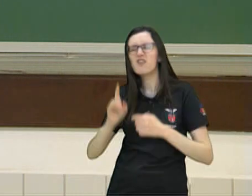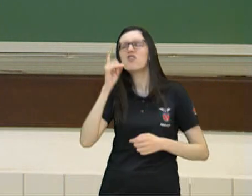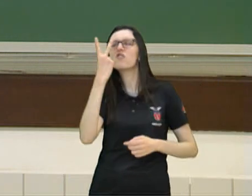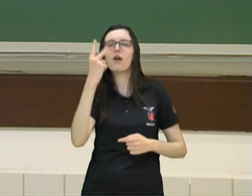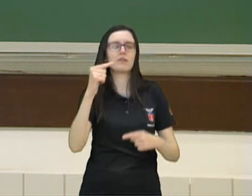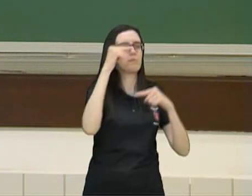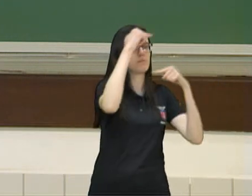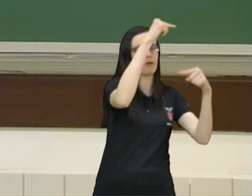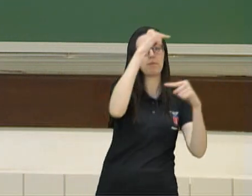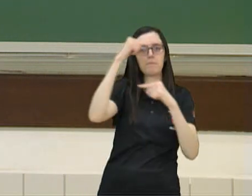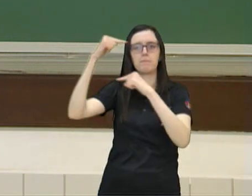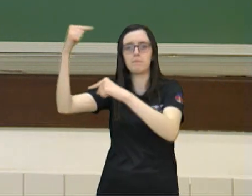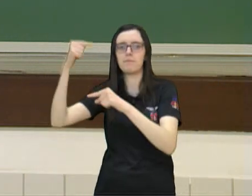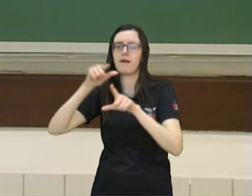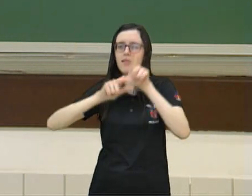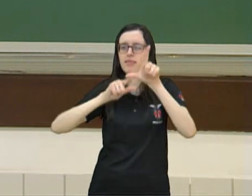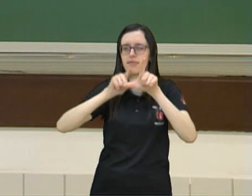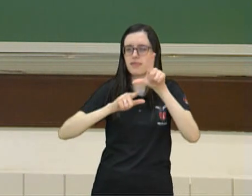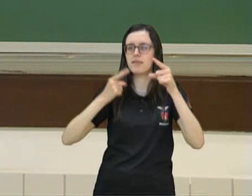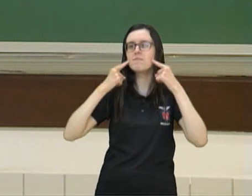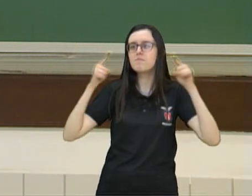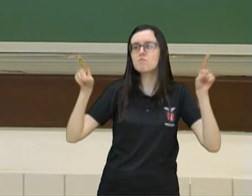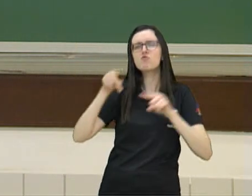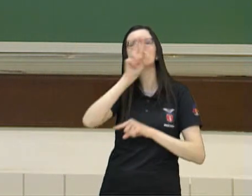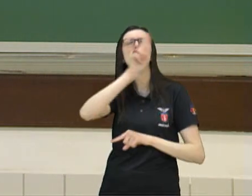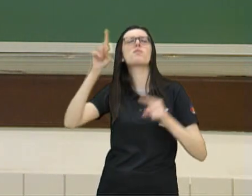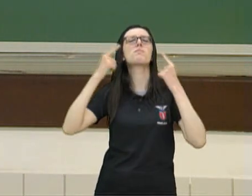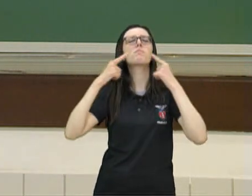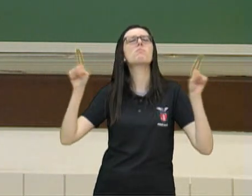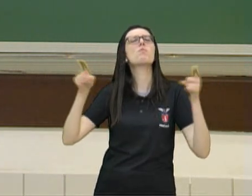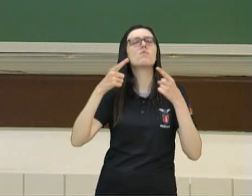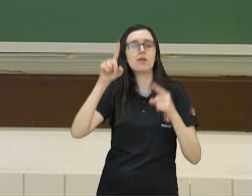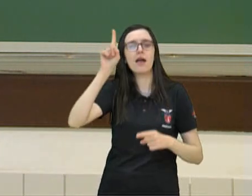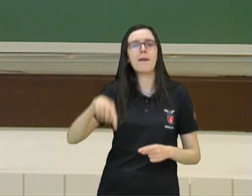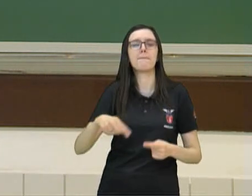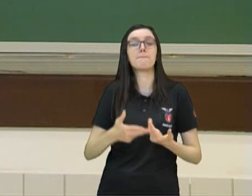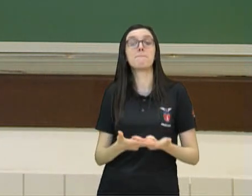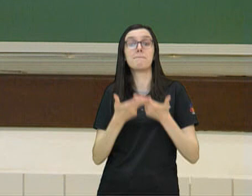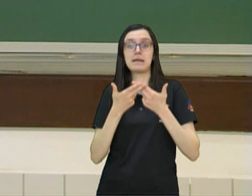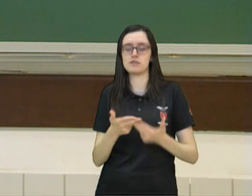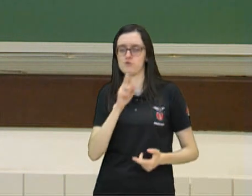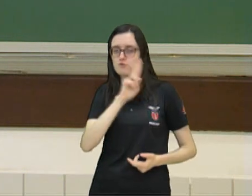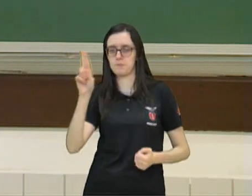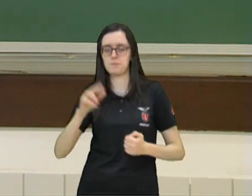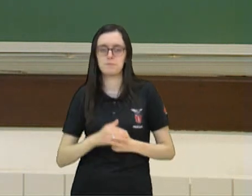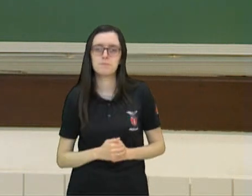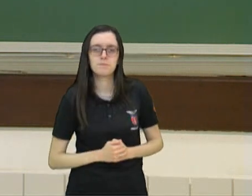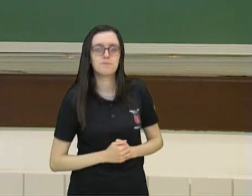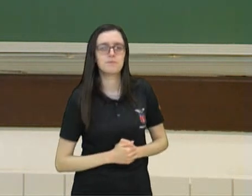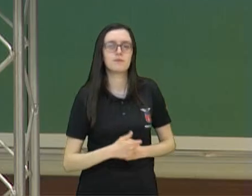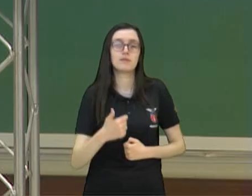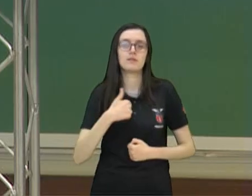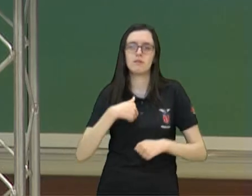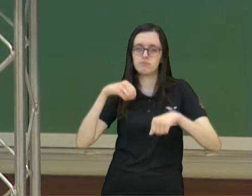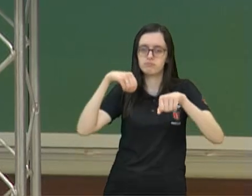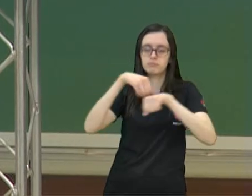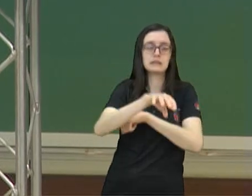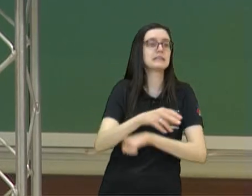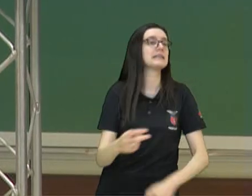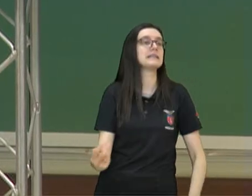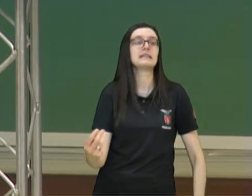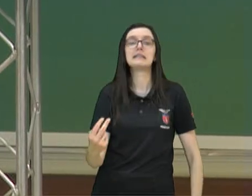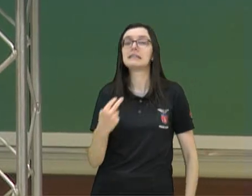para vocês da letra da música Paciência. Vou falar para vocês uma impossibilidade, certo,